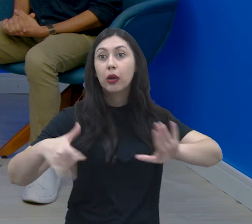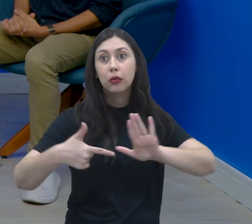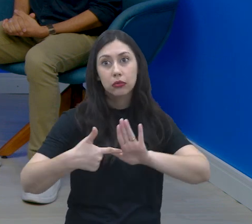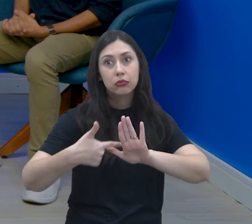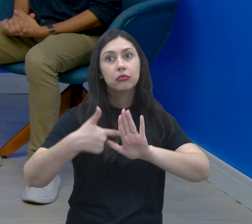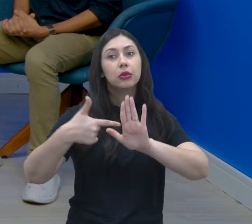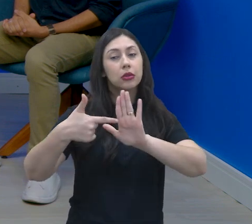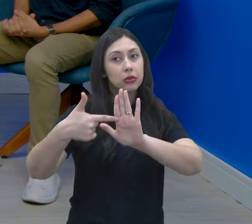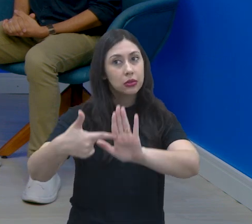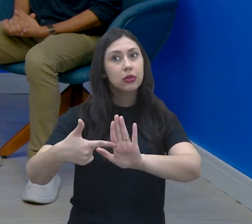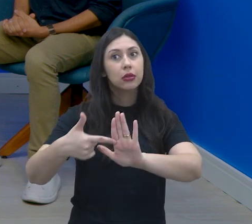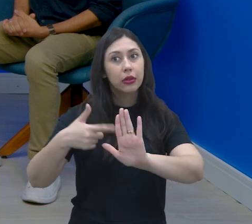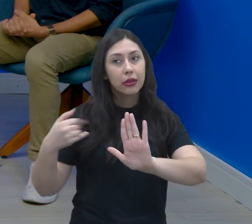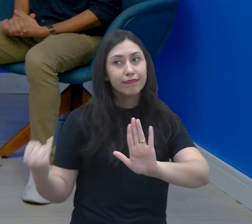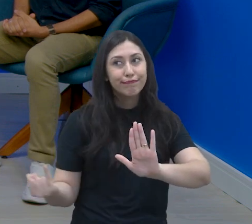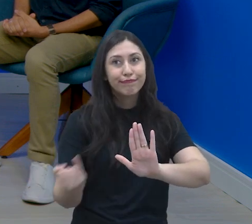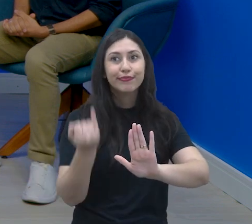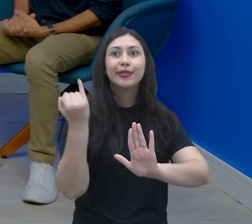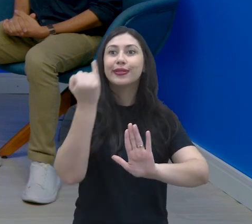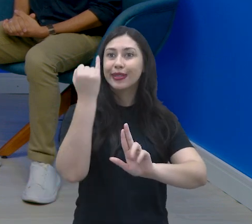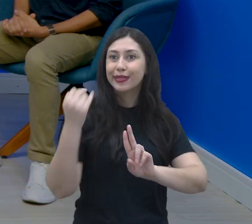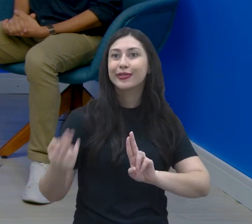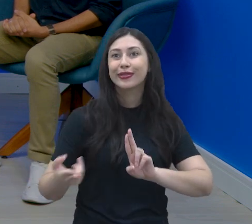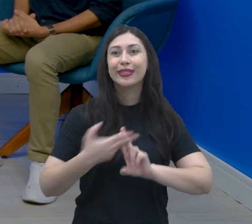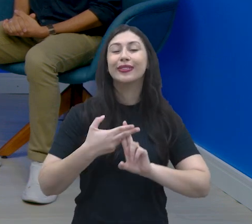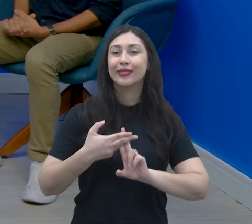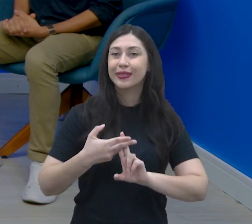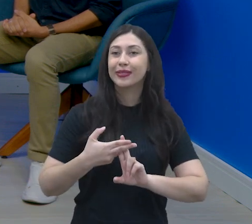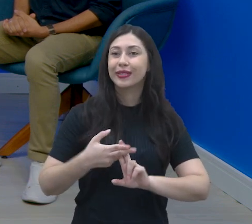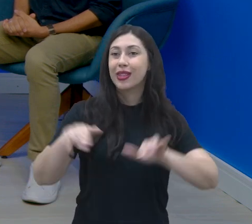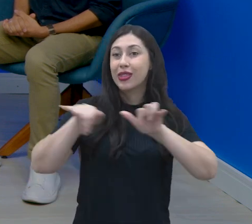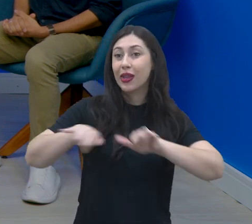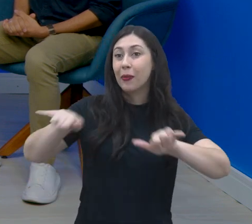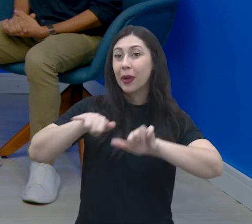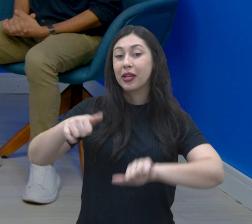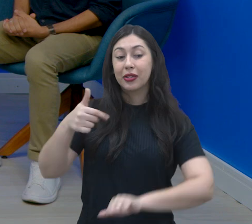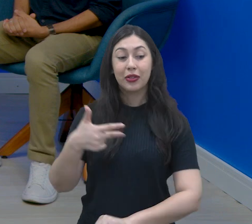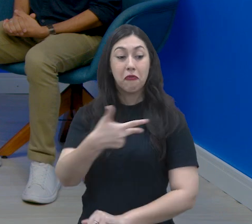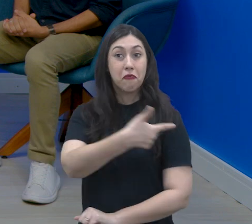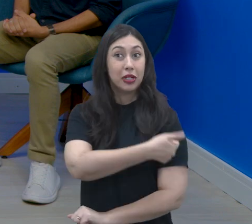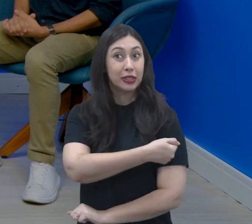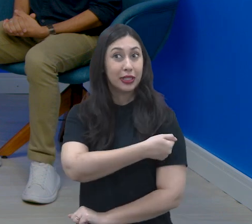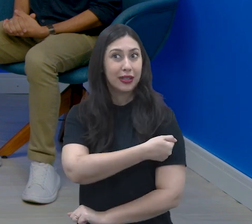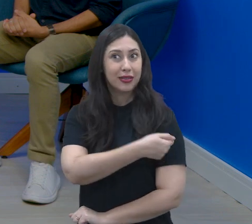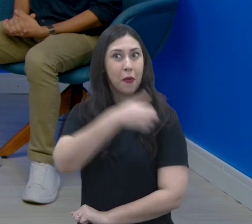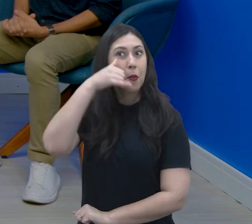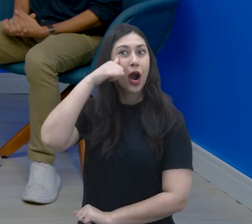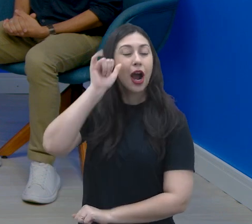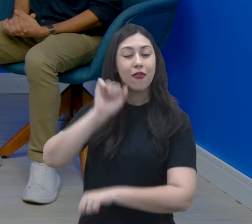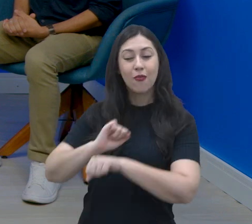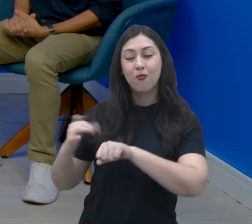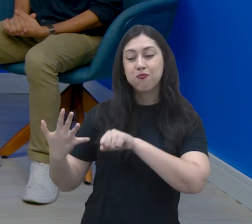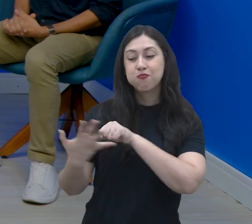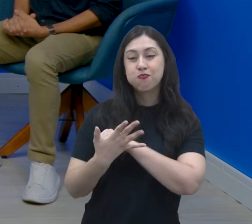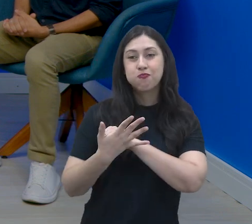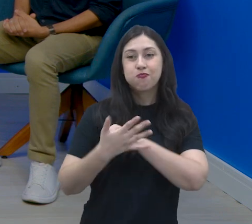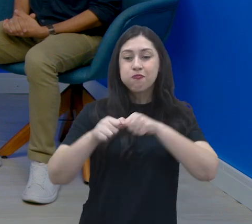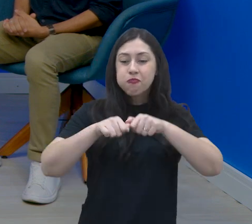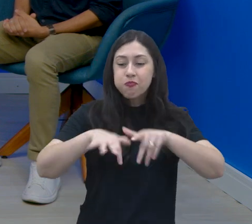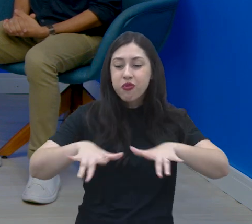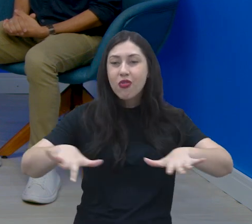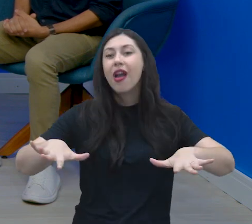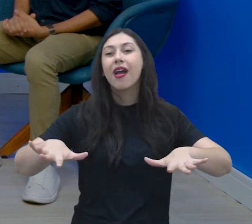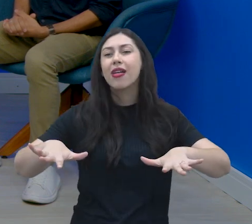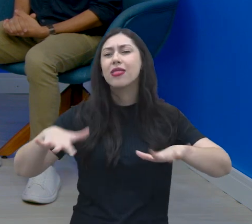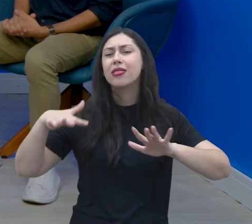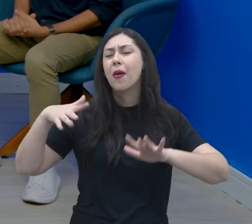de entender isso mais uma vez, né? De reforçar para a gente a importância do SUS, campanhas de vacinação contra a Covid-19 no país